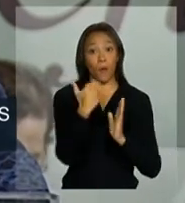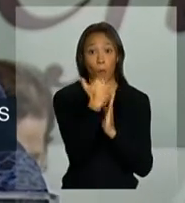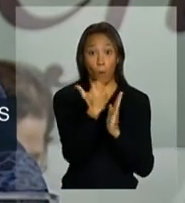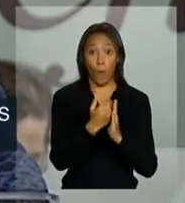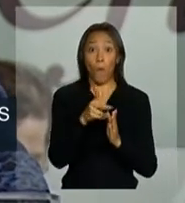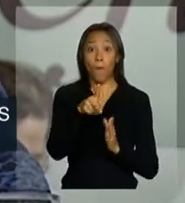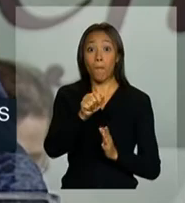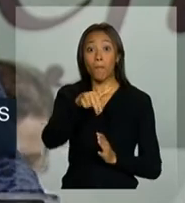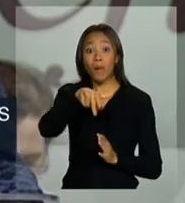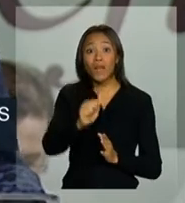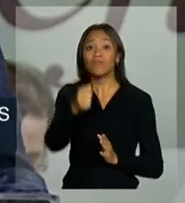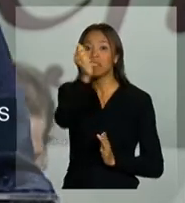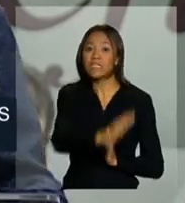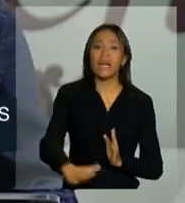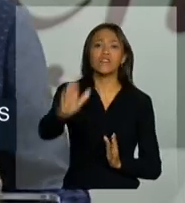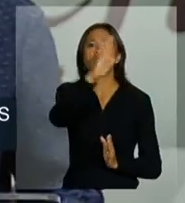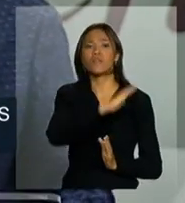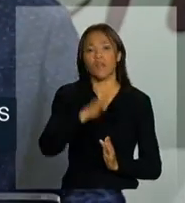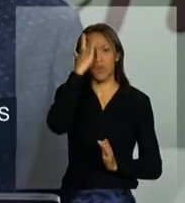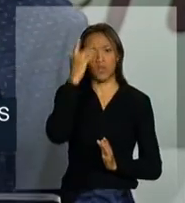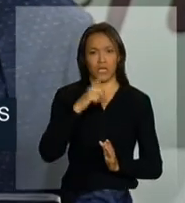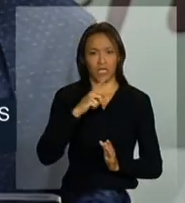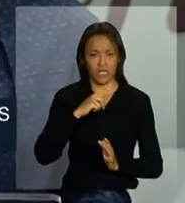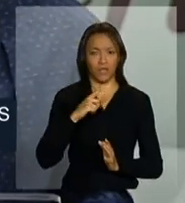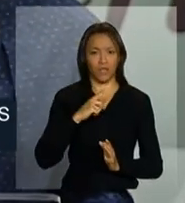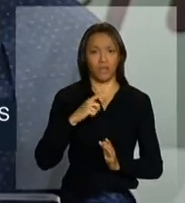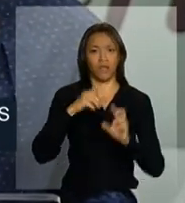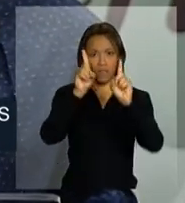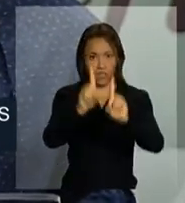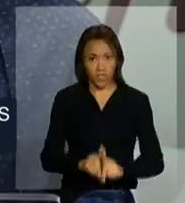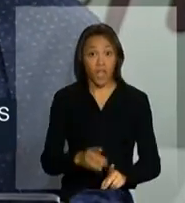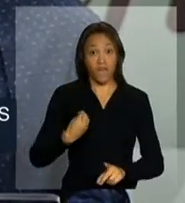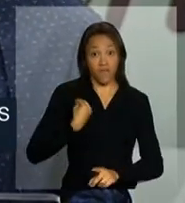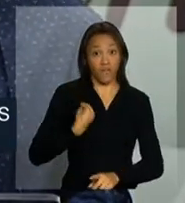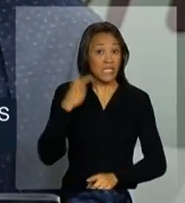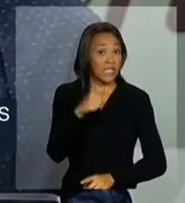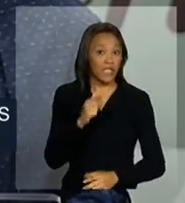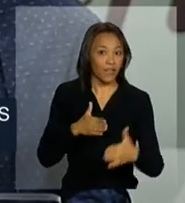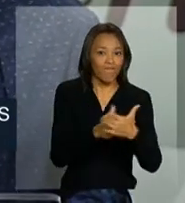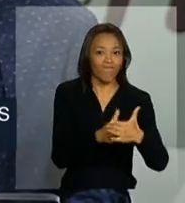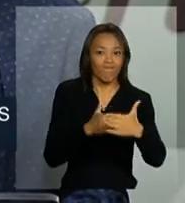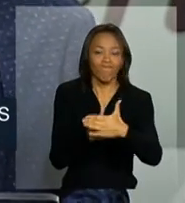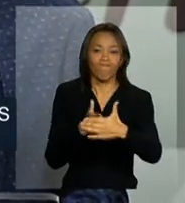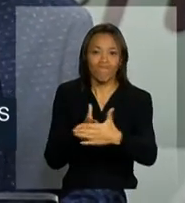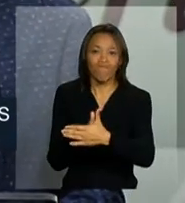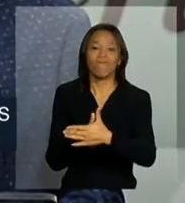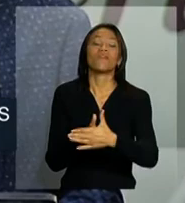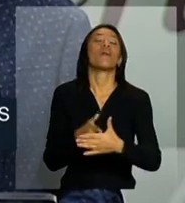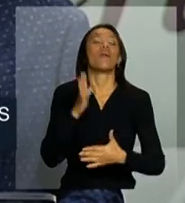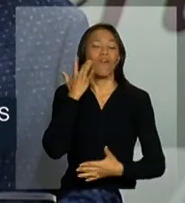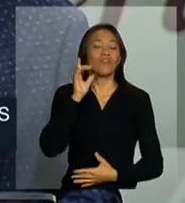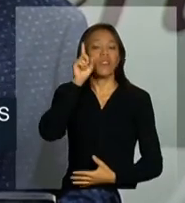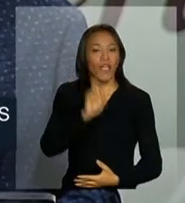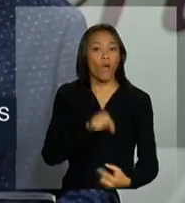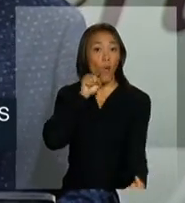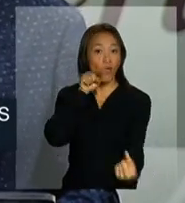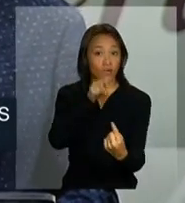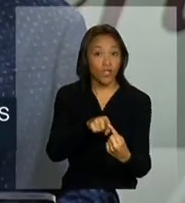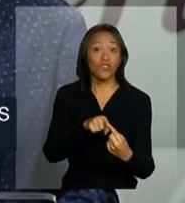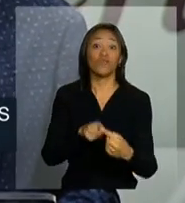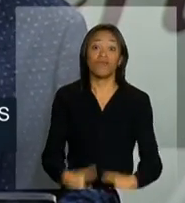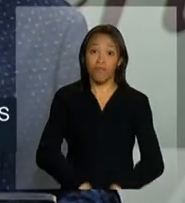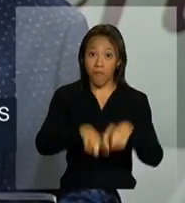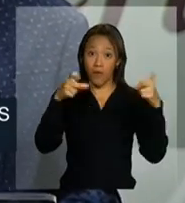com Deficiência. Porque viver sem limites, eu acho que é, talvez, o objetivo maior